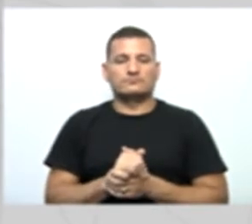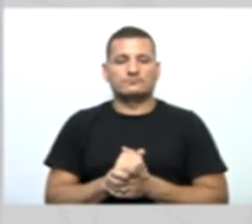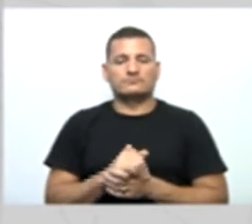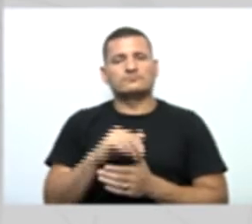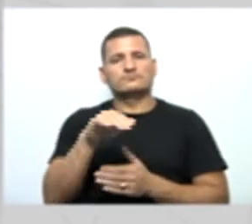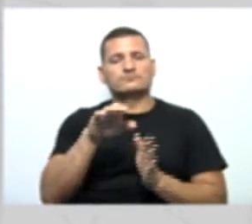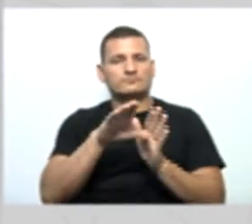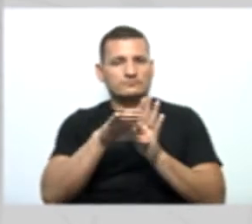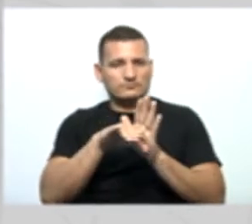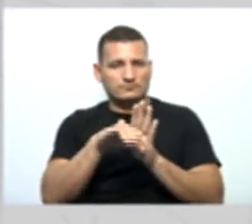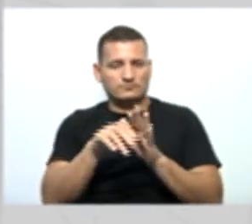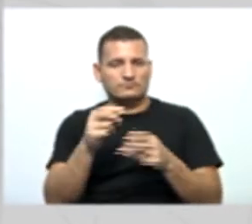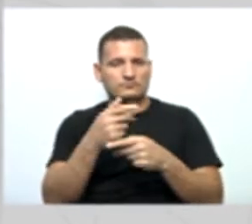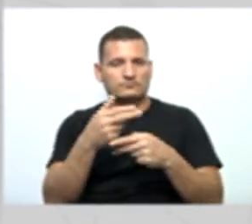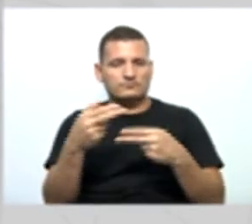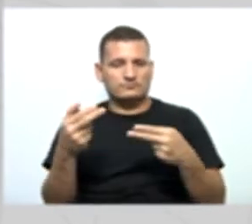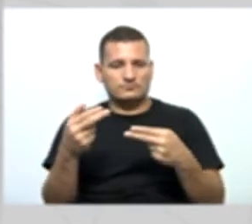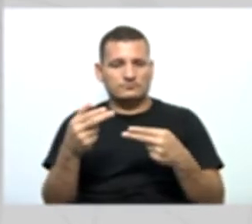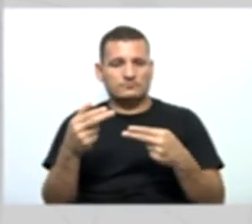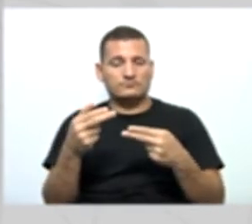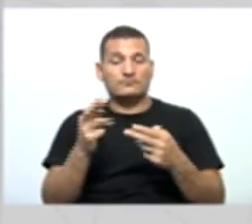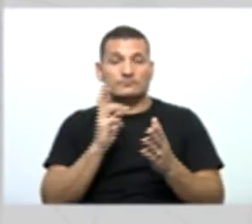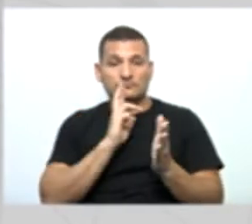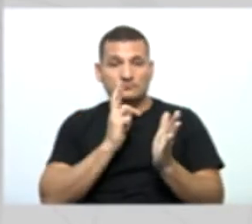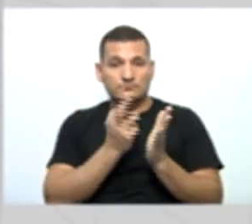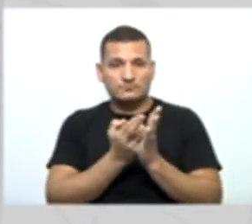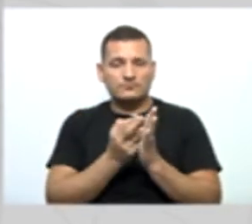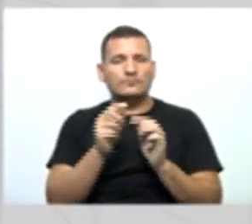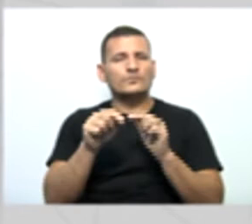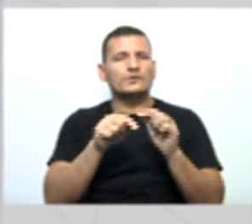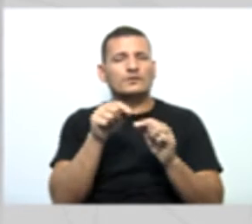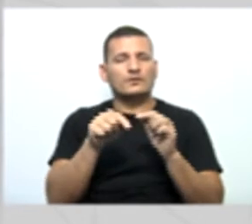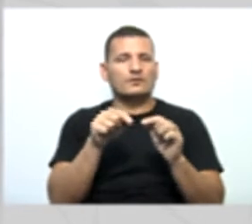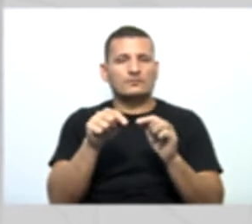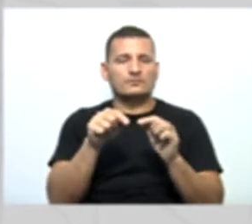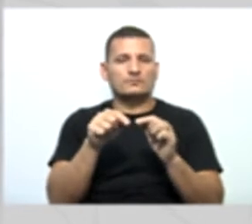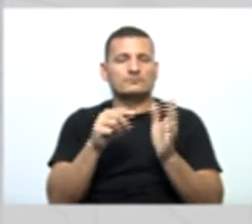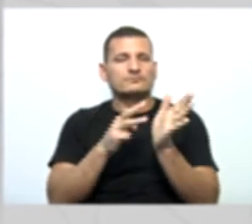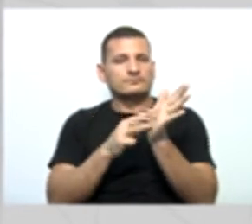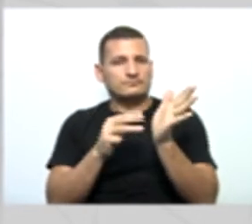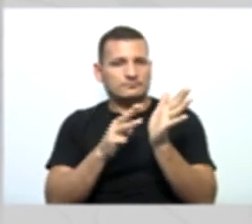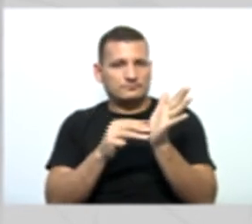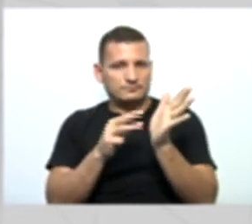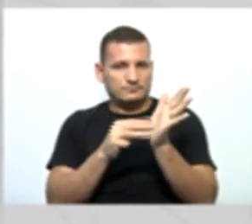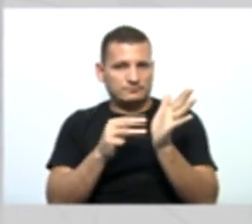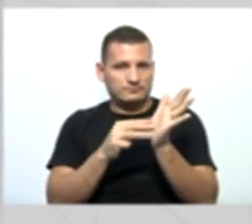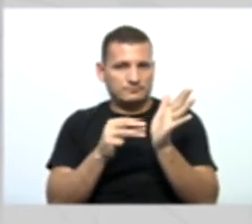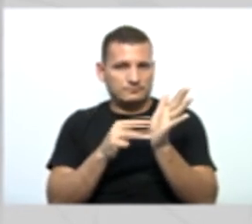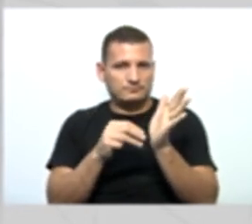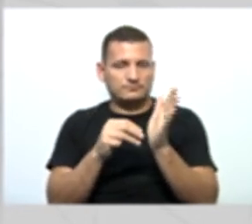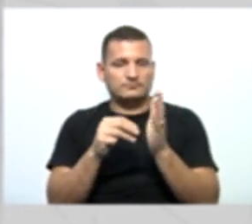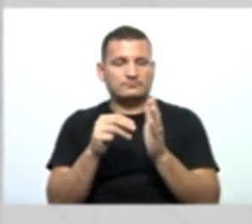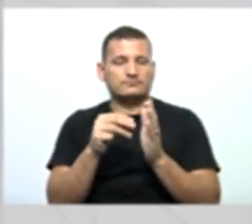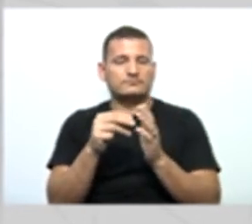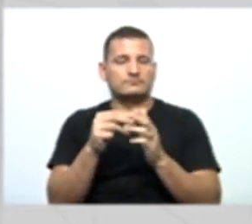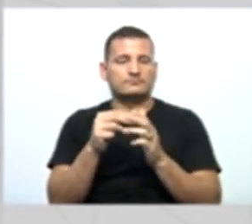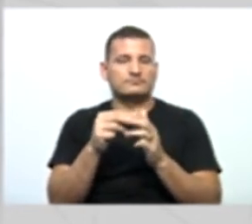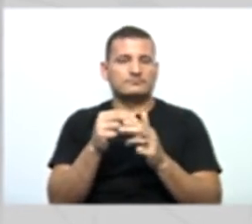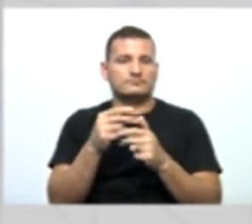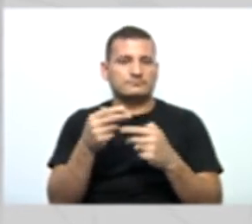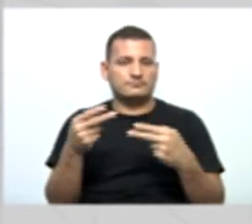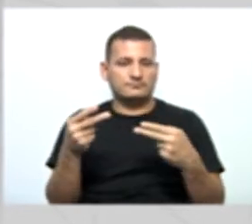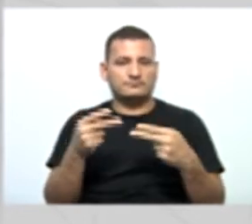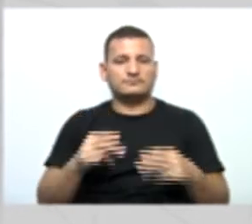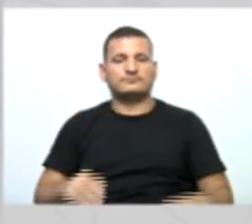sobre objetos, conceitue o que é comportamento de um objeto. Nós temos mais uma questão aqui, ok? Aqui é o espaço onde